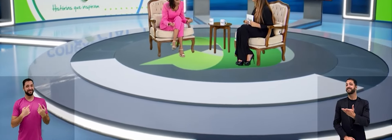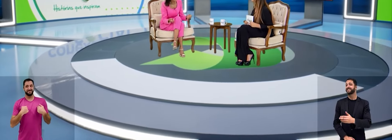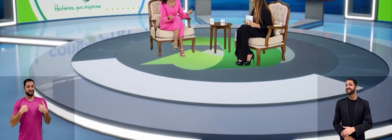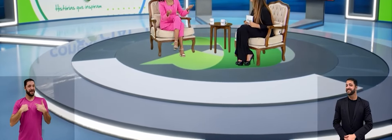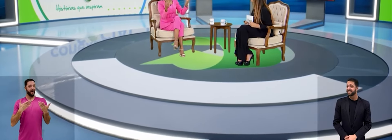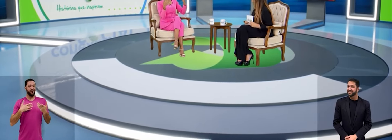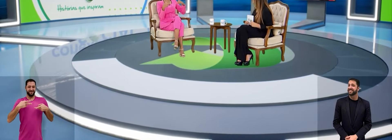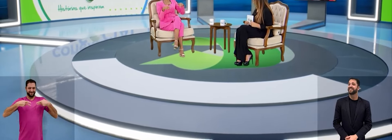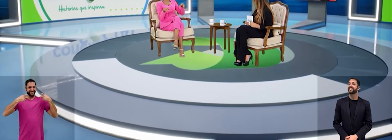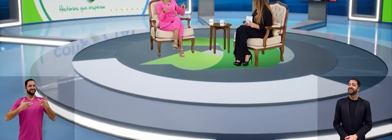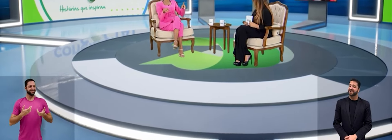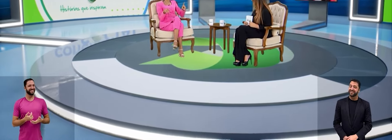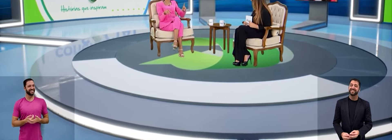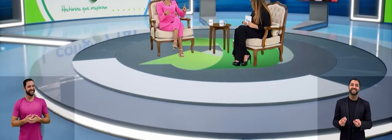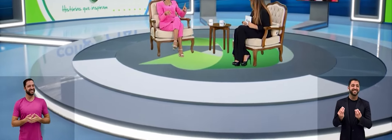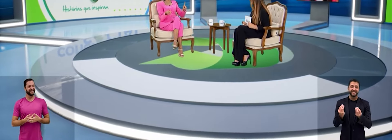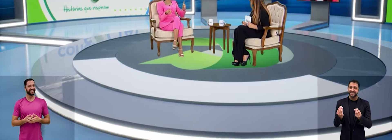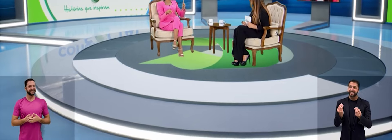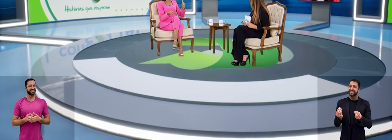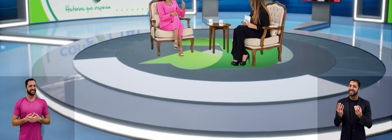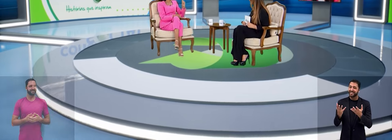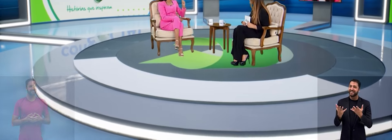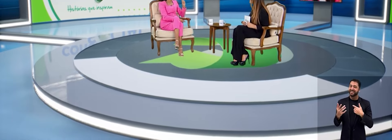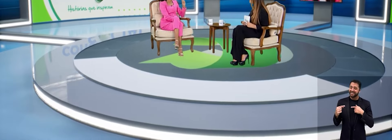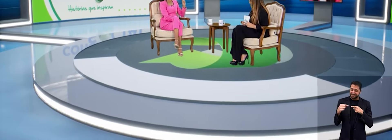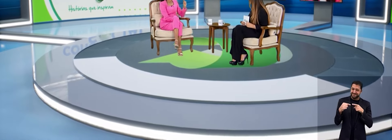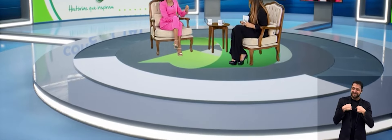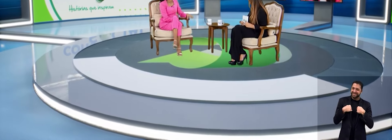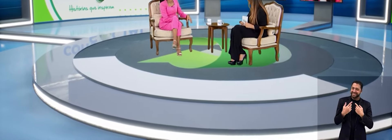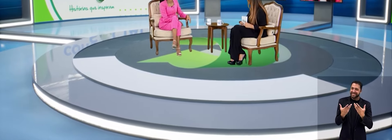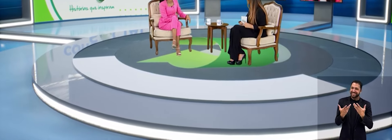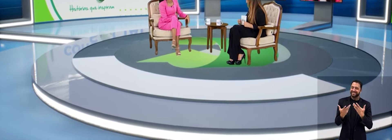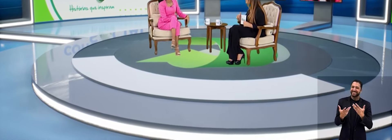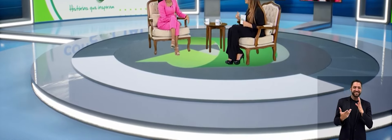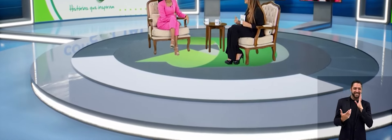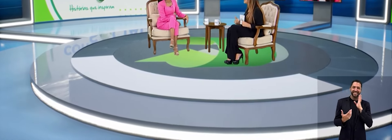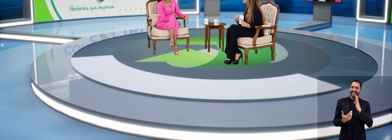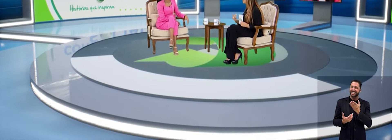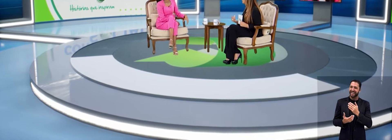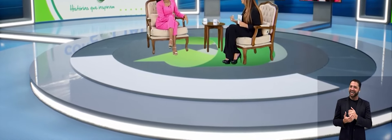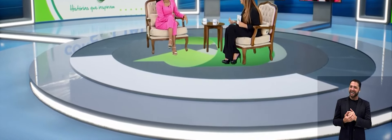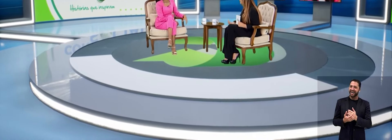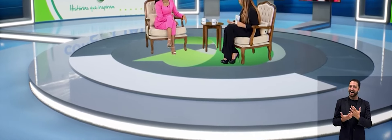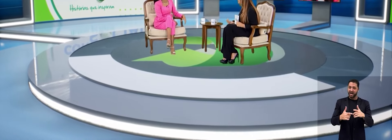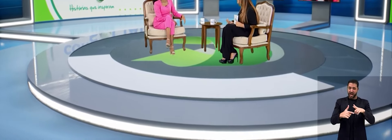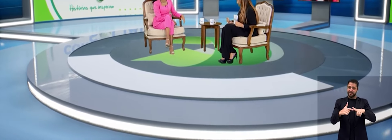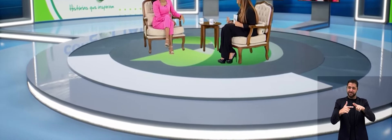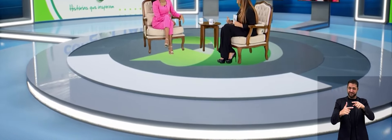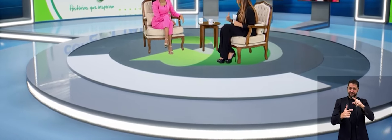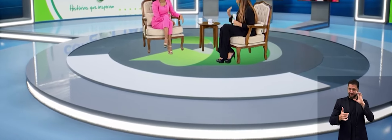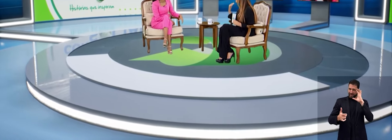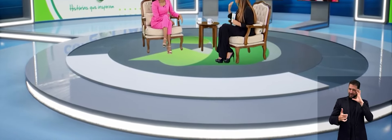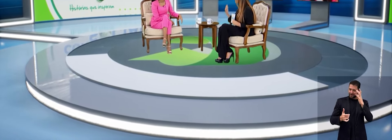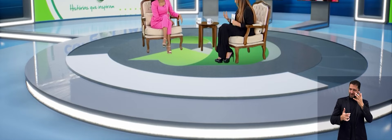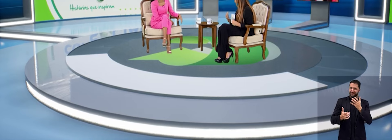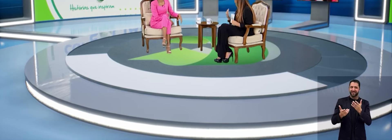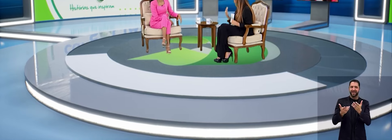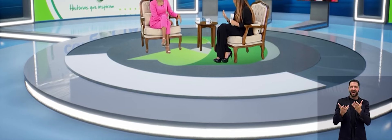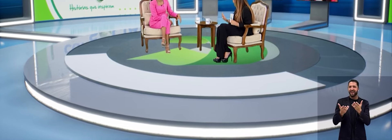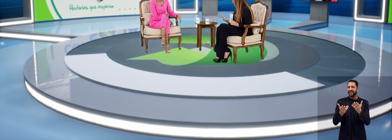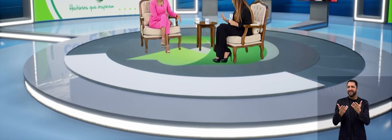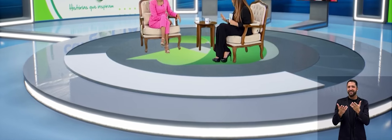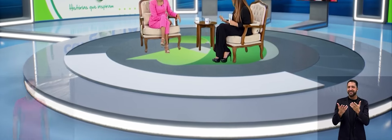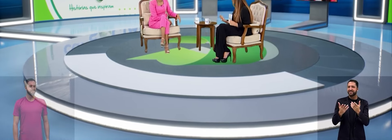Você sabia que... Olha, que foi um insight para mim esse, gente. Muito legal. E só quem resolve problemas que é colocado